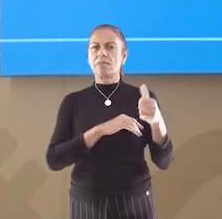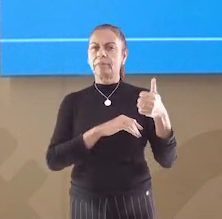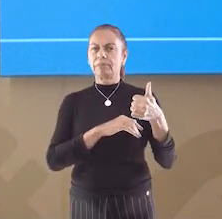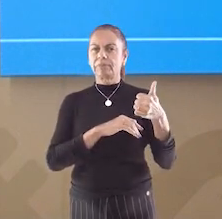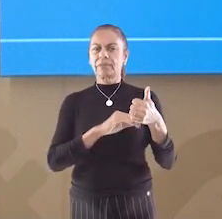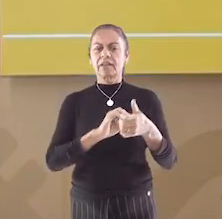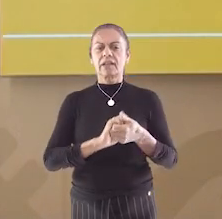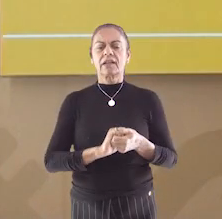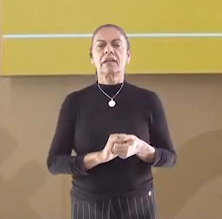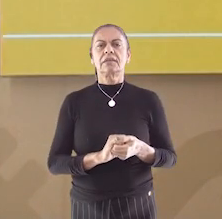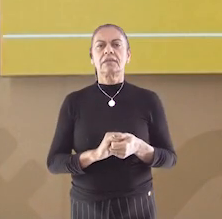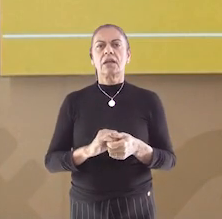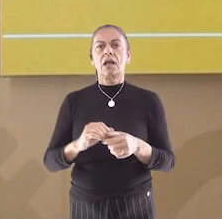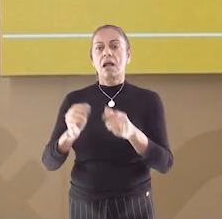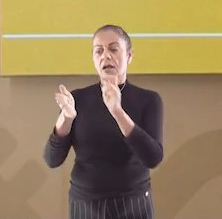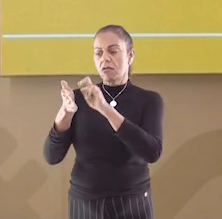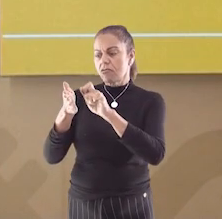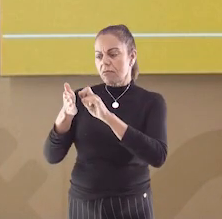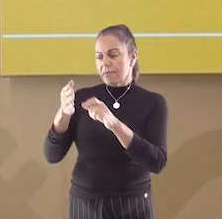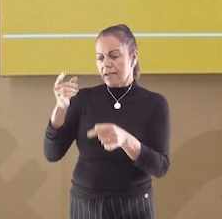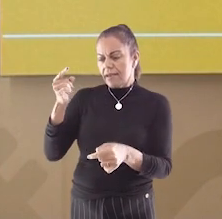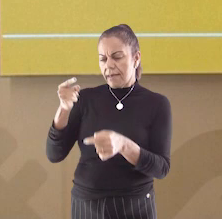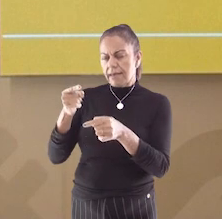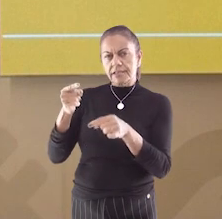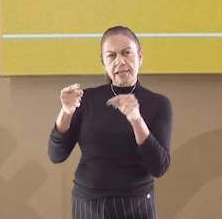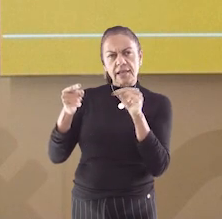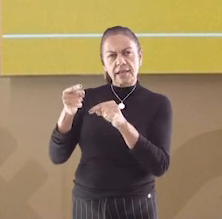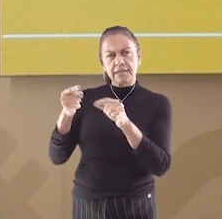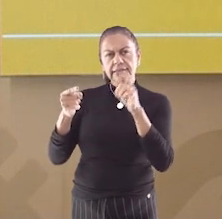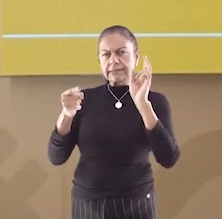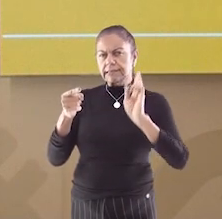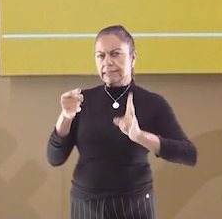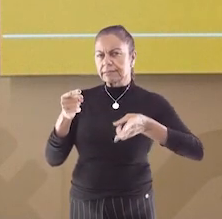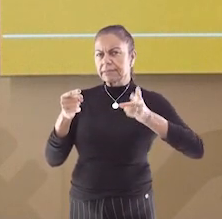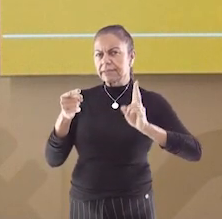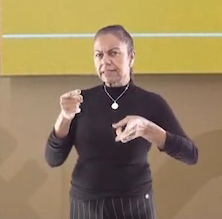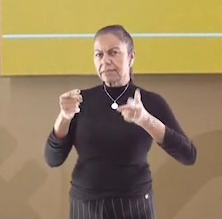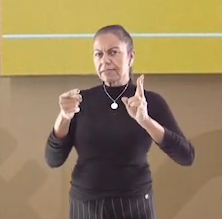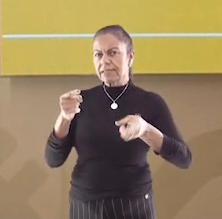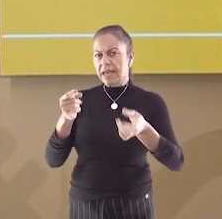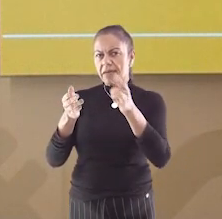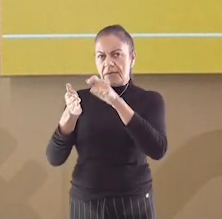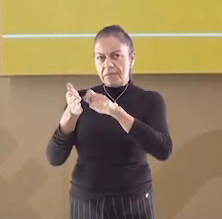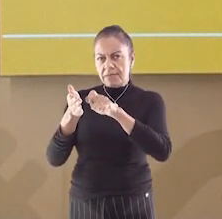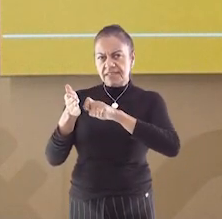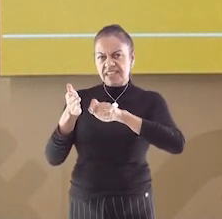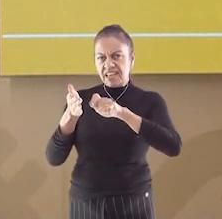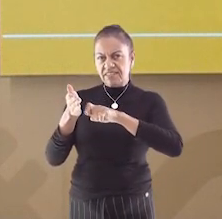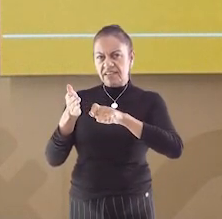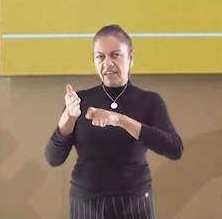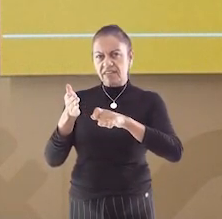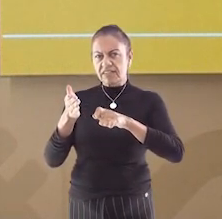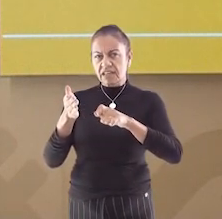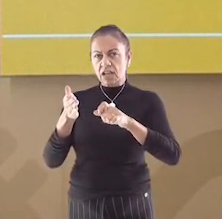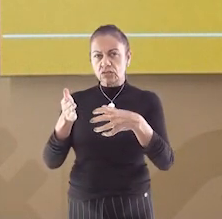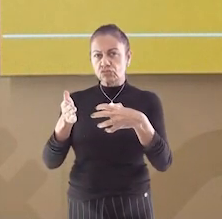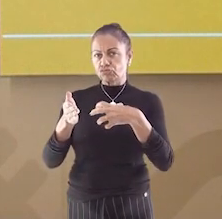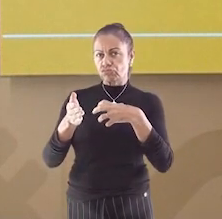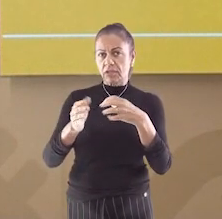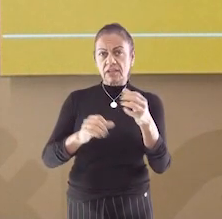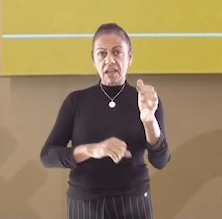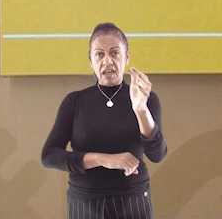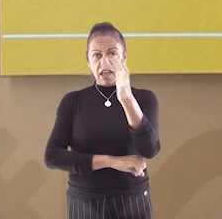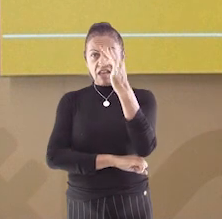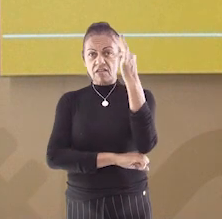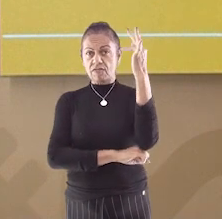lá? Questão número 1. Vamos ler. O bilhete sempre deve ser escrito